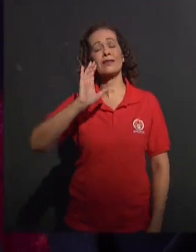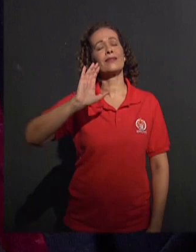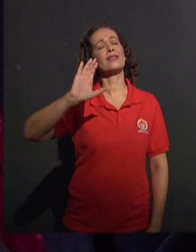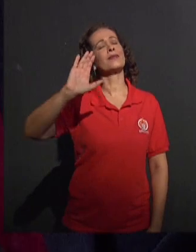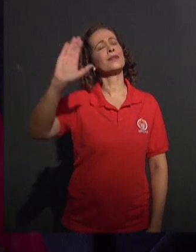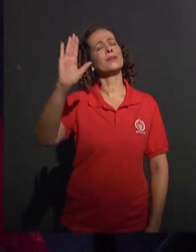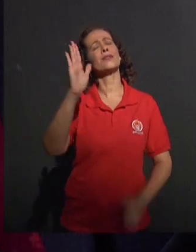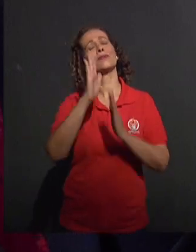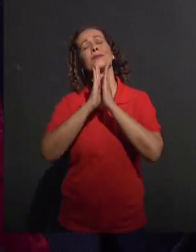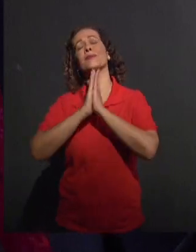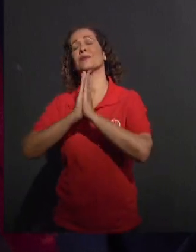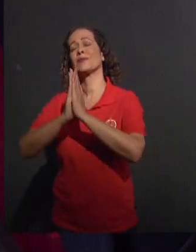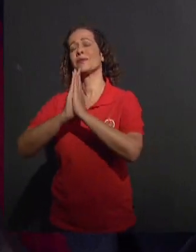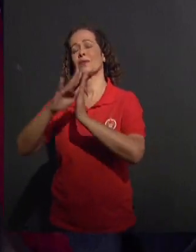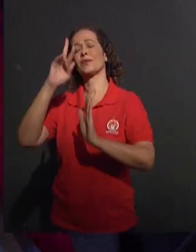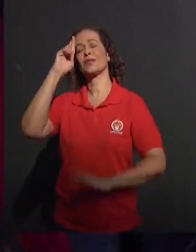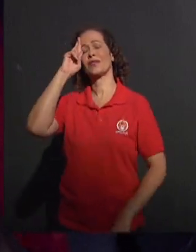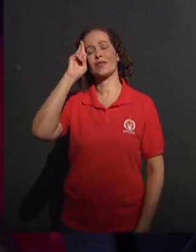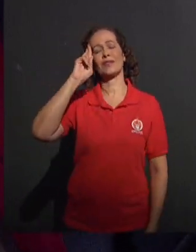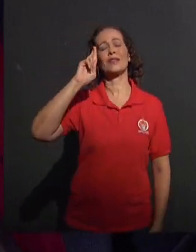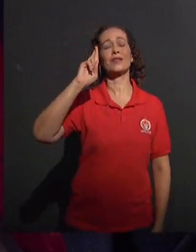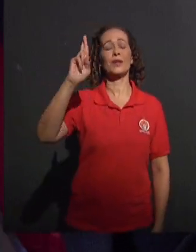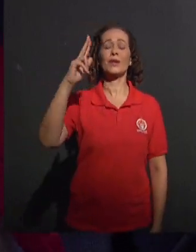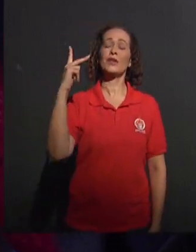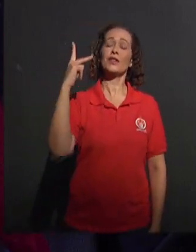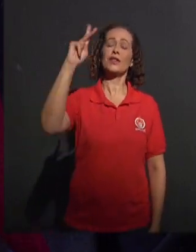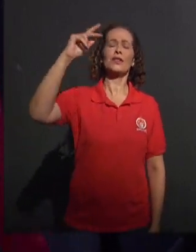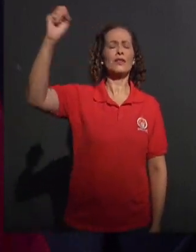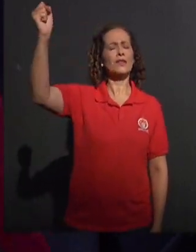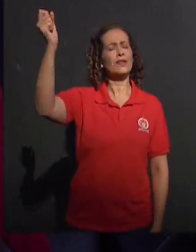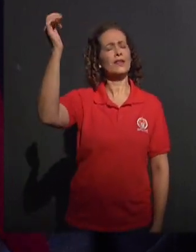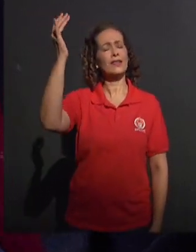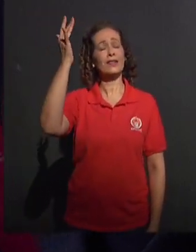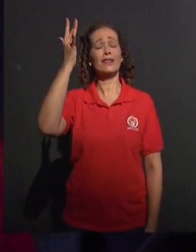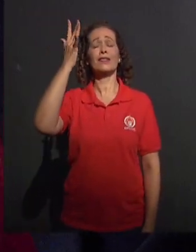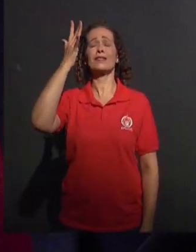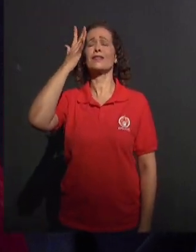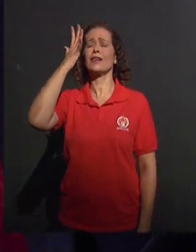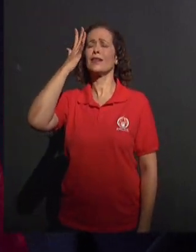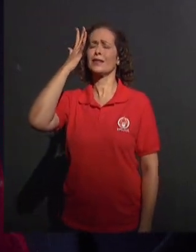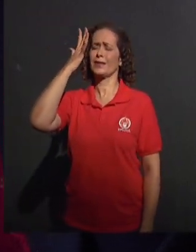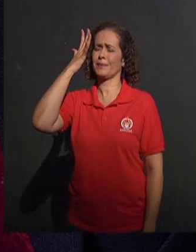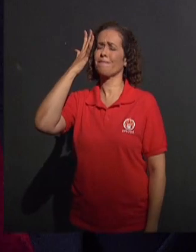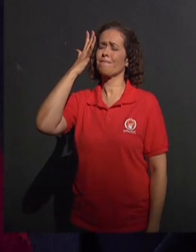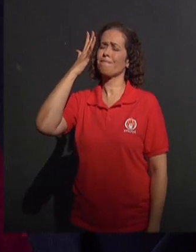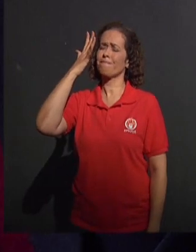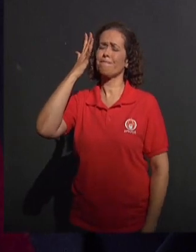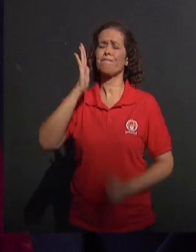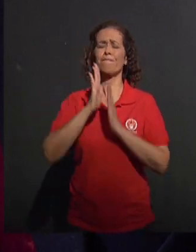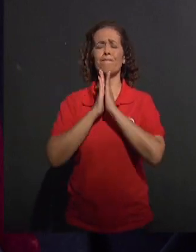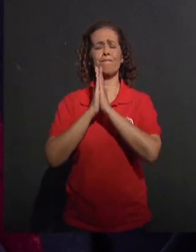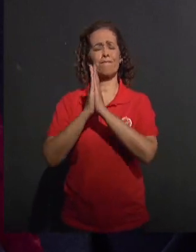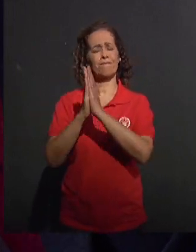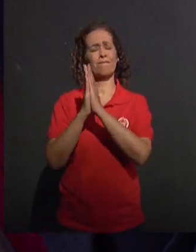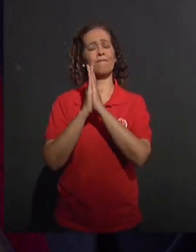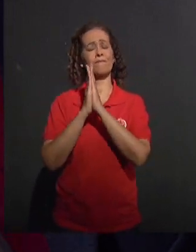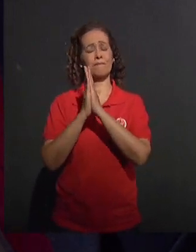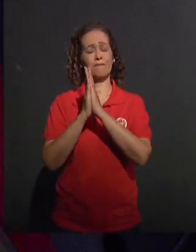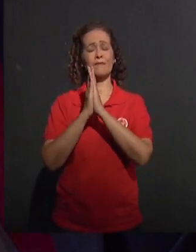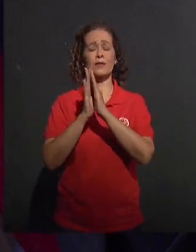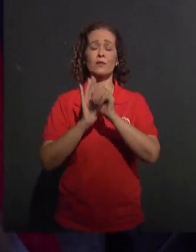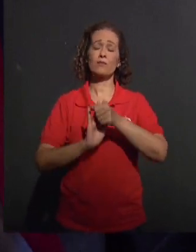Senhor, invocamos, ó Pai, a Tua graça, o Teu favor, ó Pai, nessa